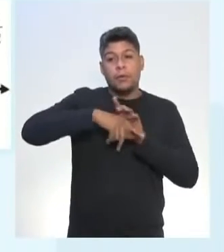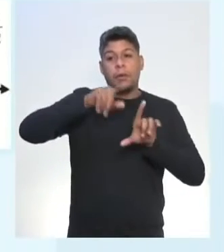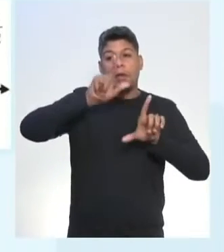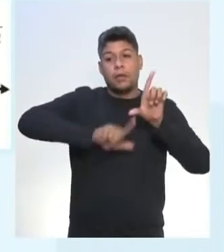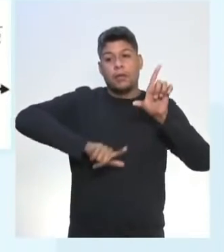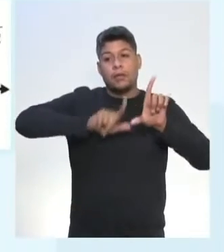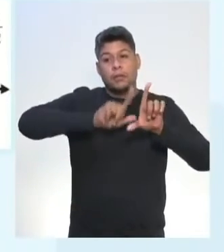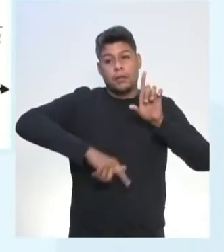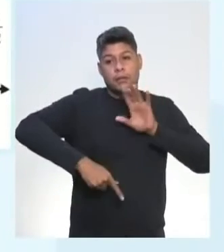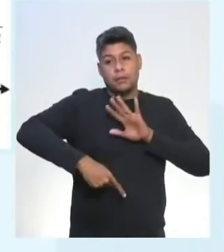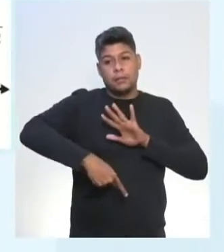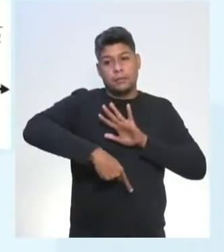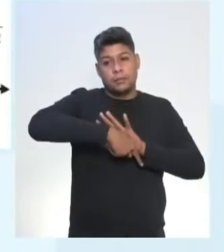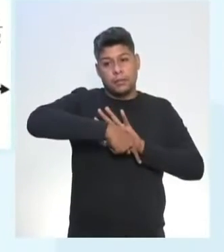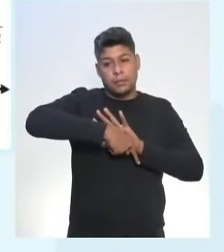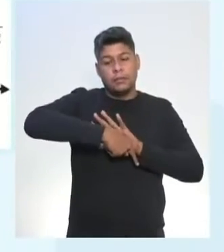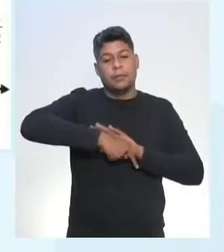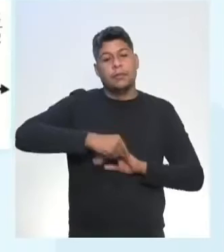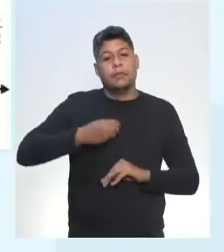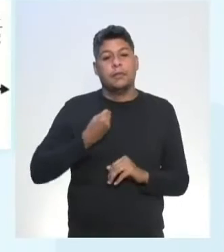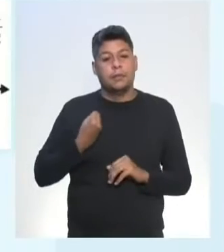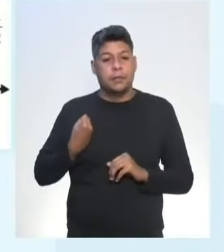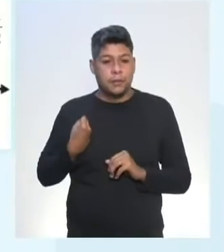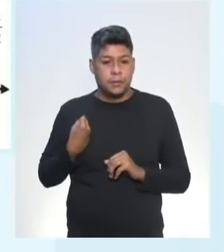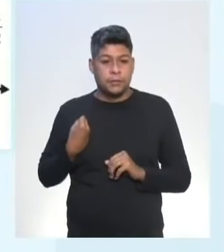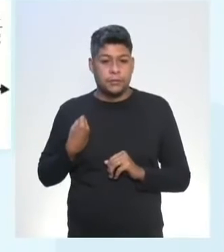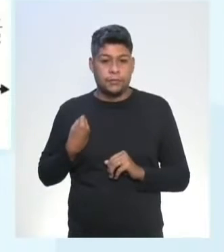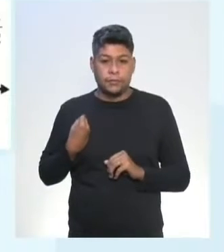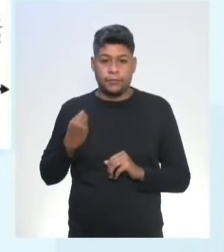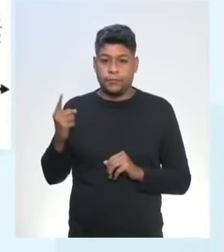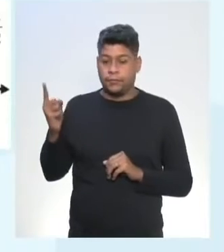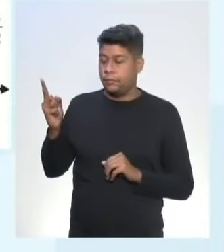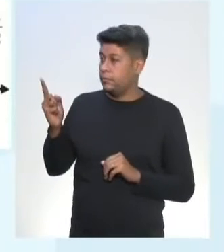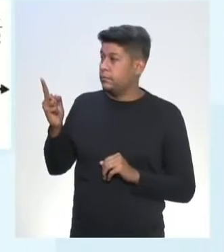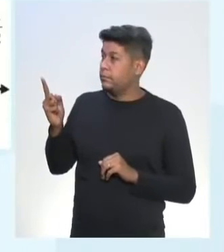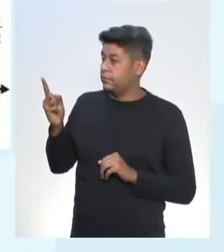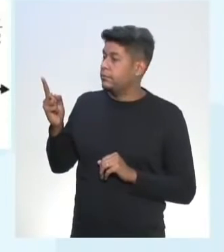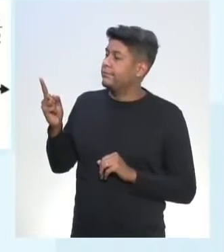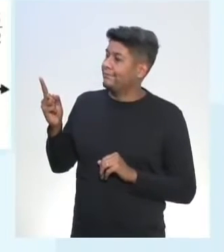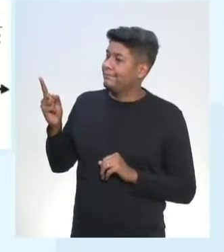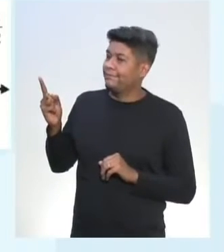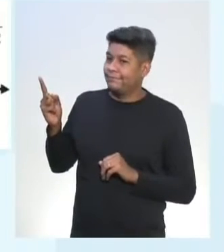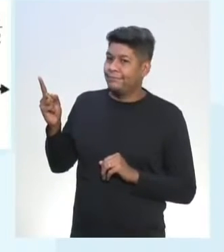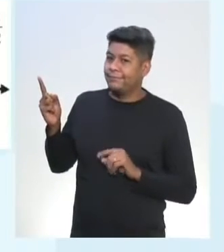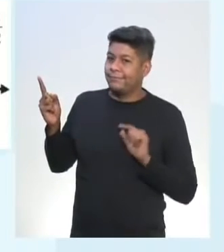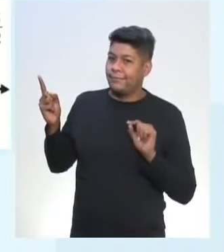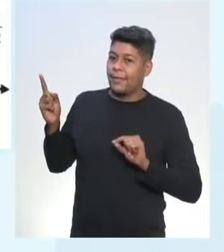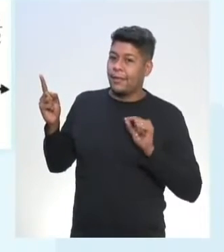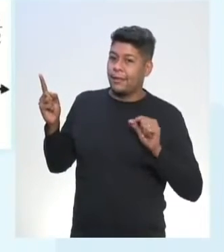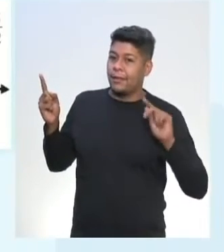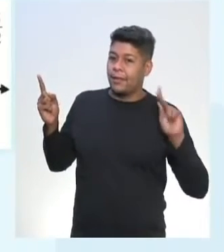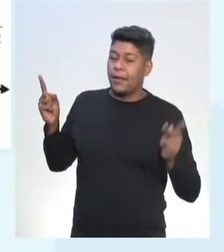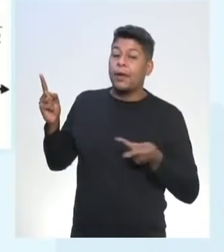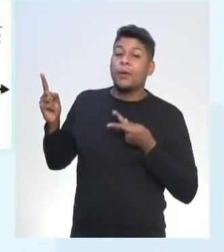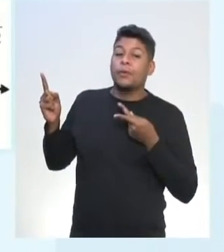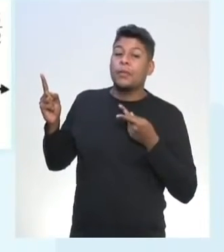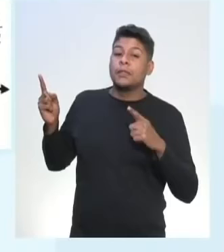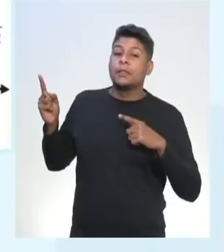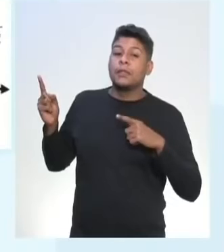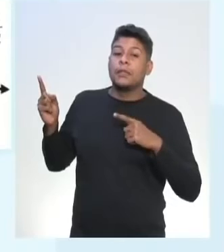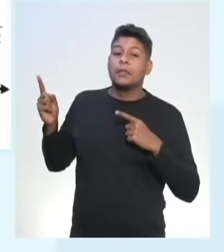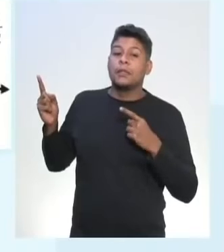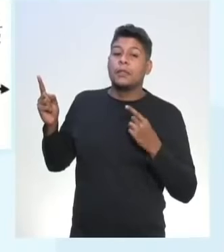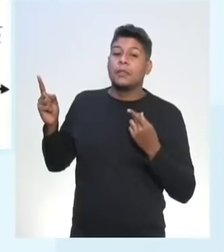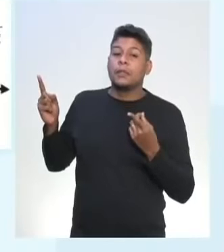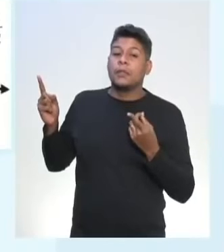letras presentes na reta na reta numérica só queria te apagar isso aqui tá então o que que acontece a gente tem valores aqui vamos pegar